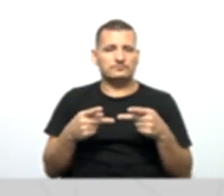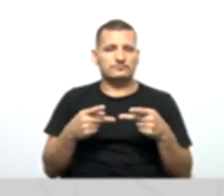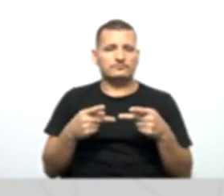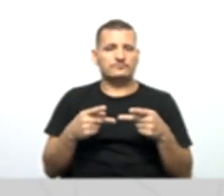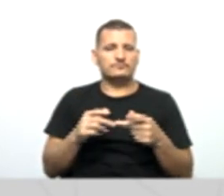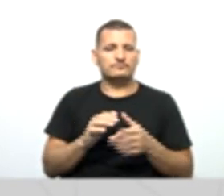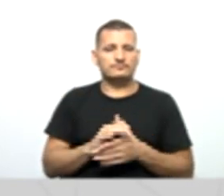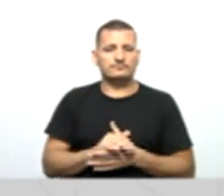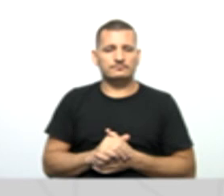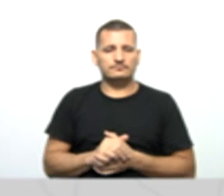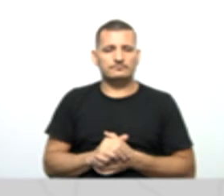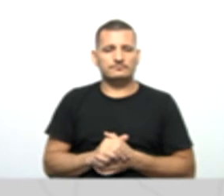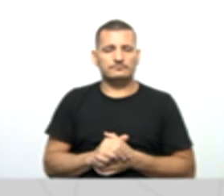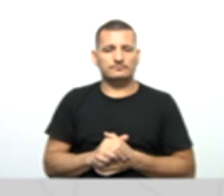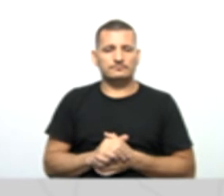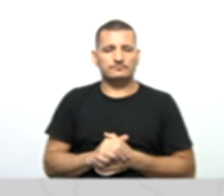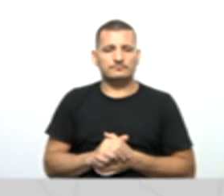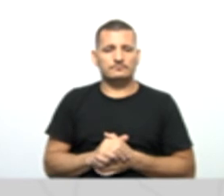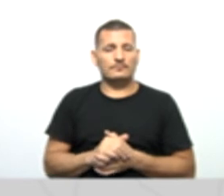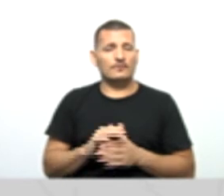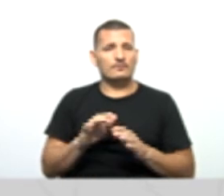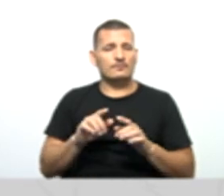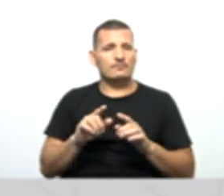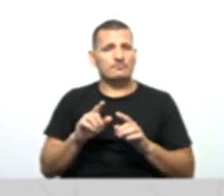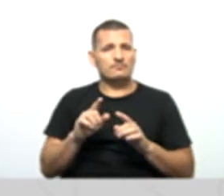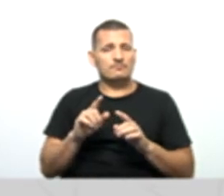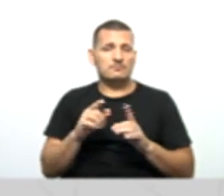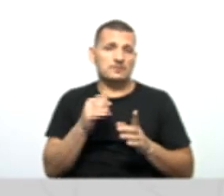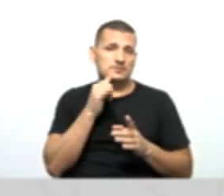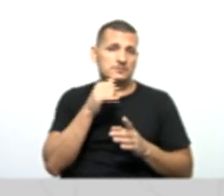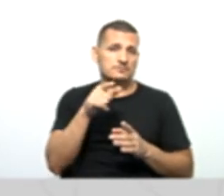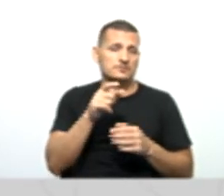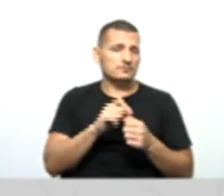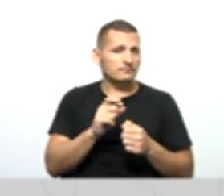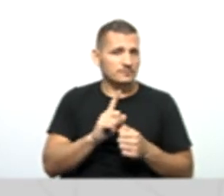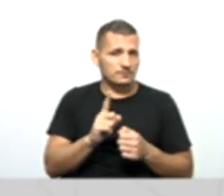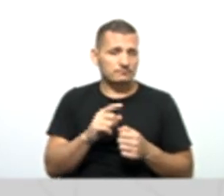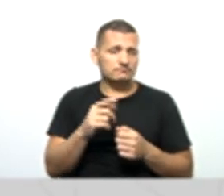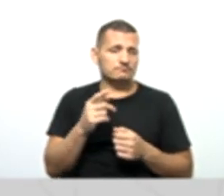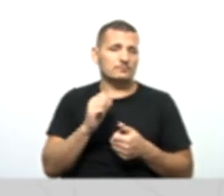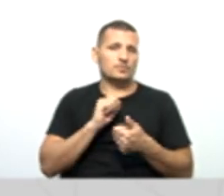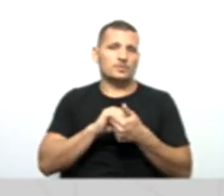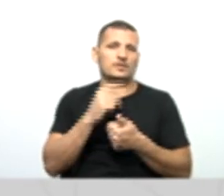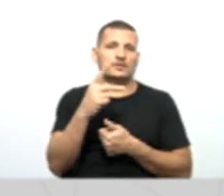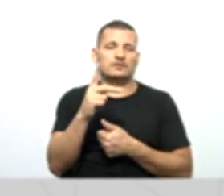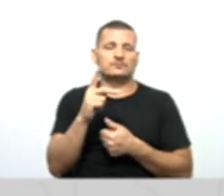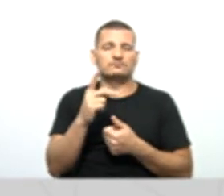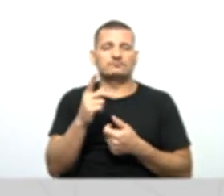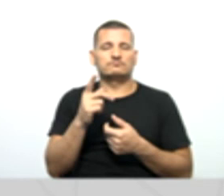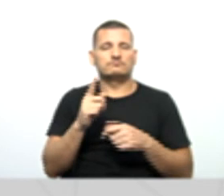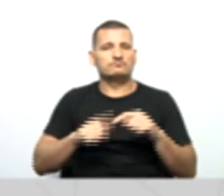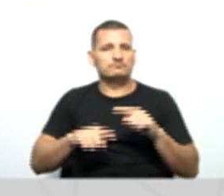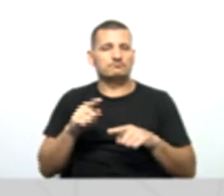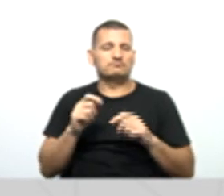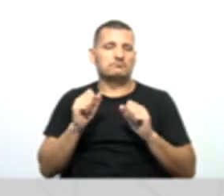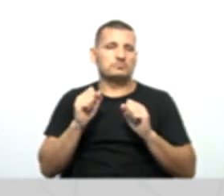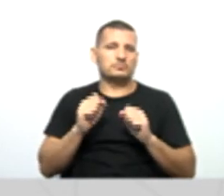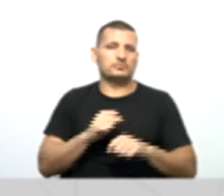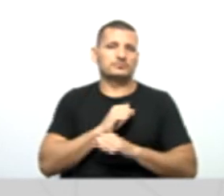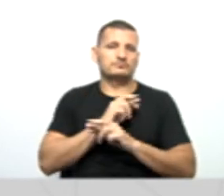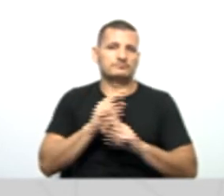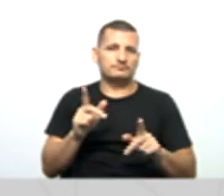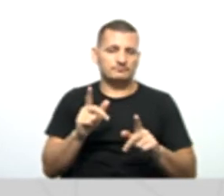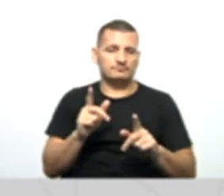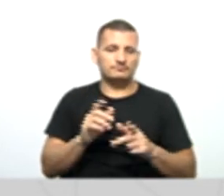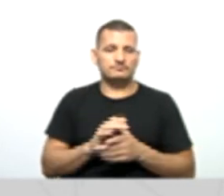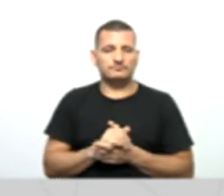mas se você não fizer, a qualidade do seu produto pode ser diferente. Tá? Vou trazer aqui de